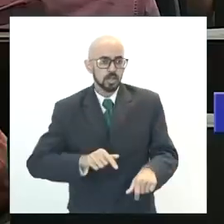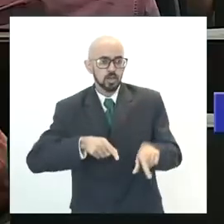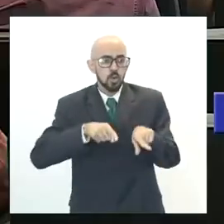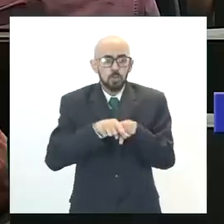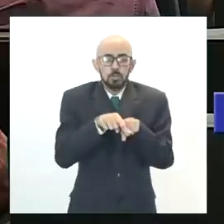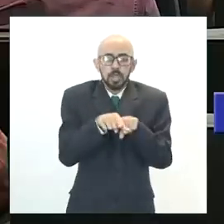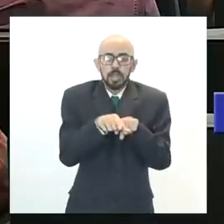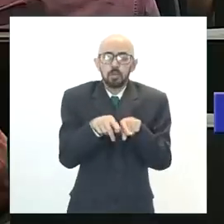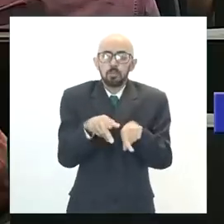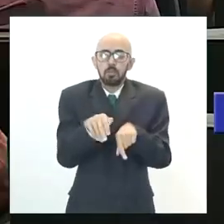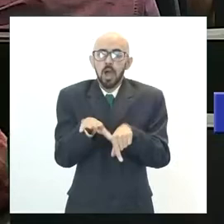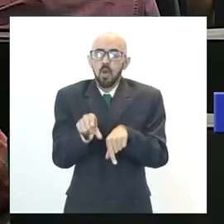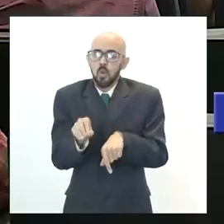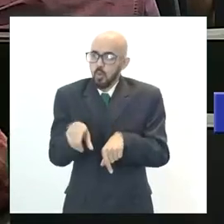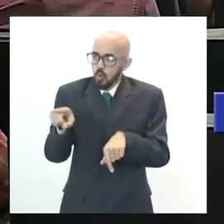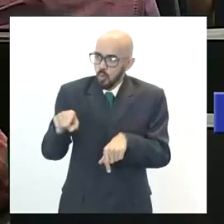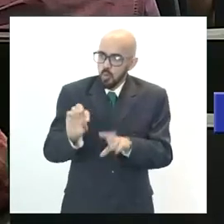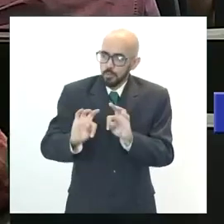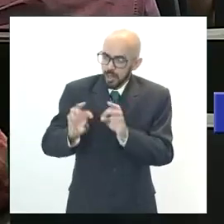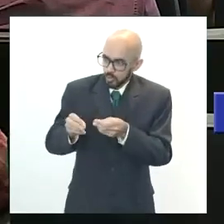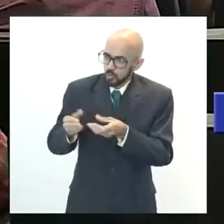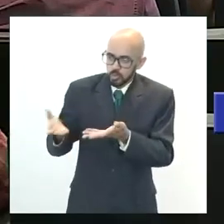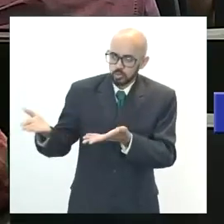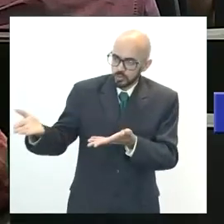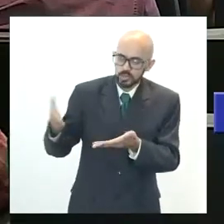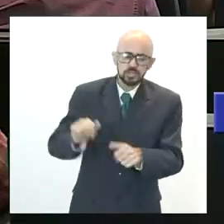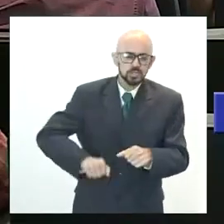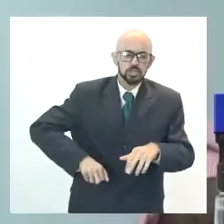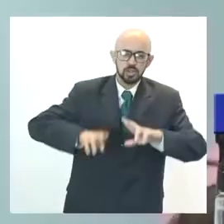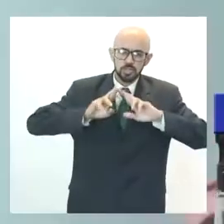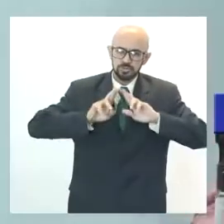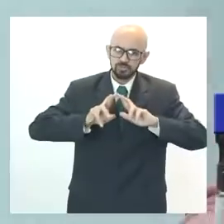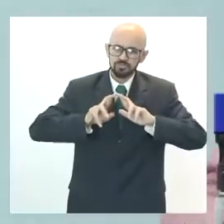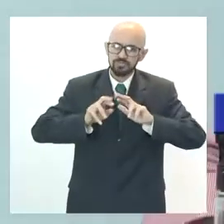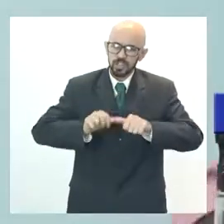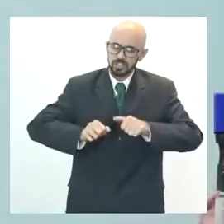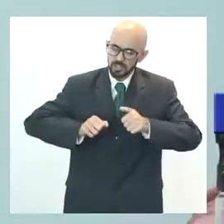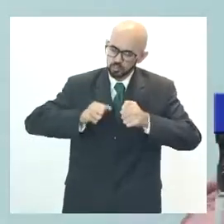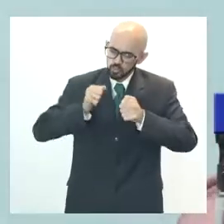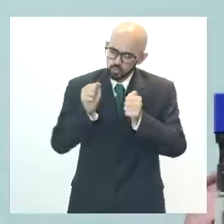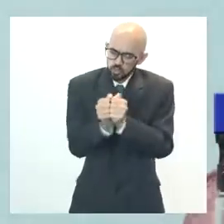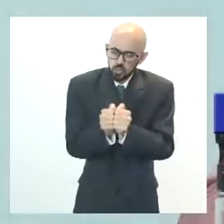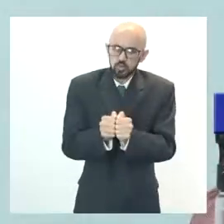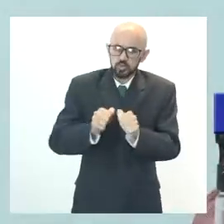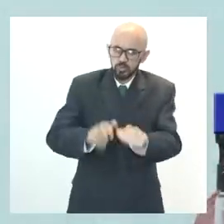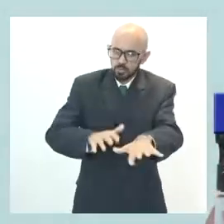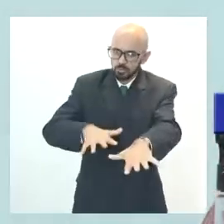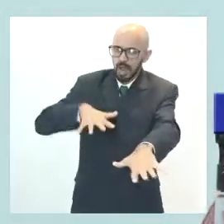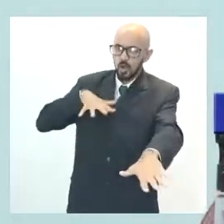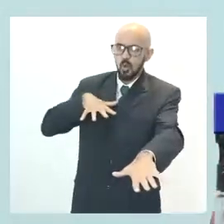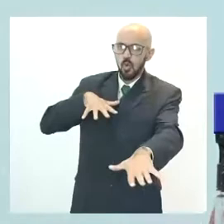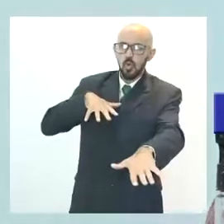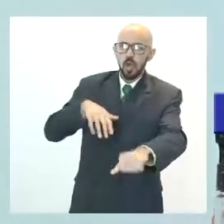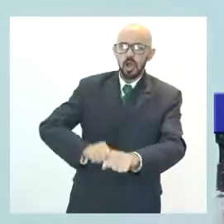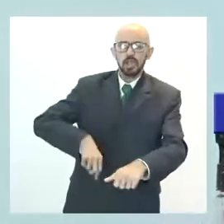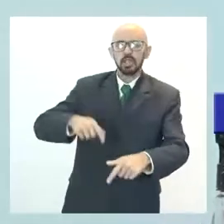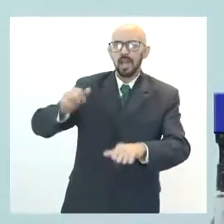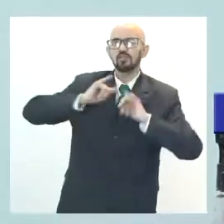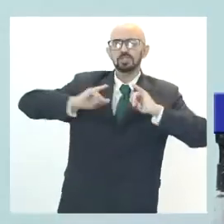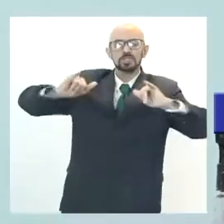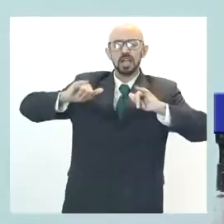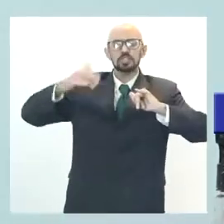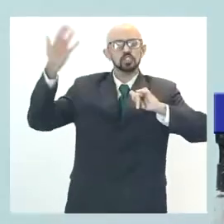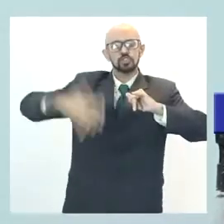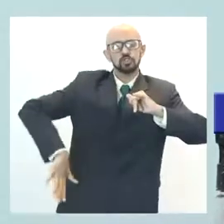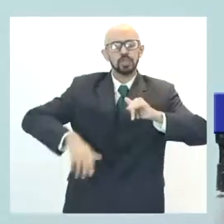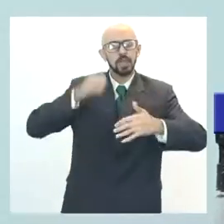obrigado a todos vocês que a gente possa realmente estar junto e ir para rua e dizer a gente não quer pagar a conta a gente só quer